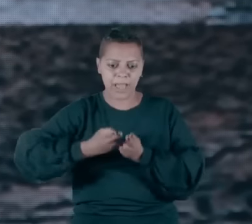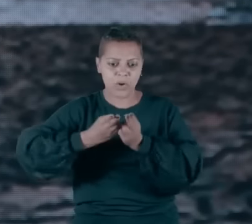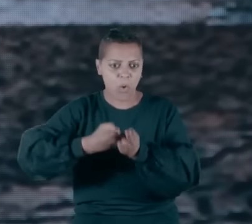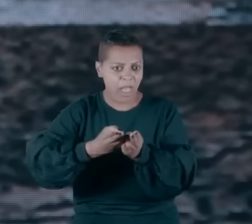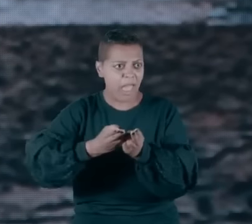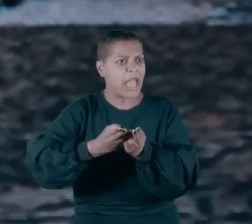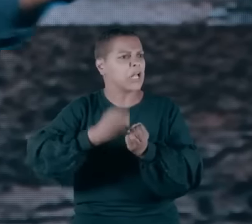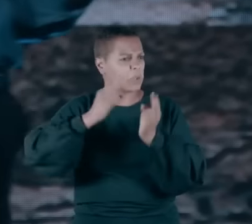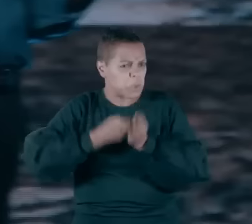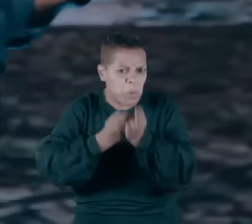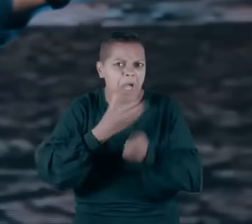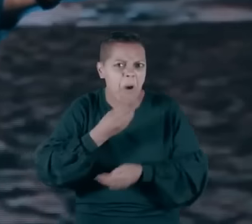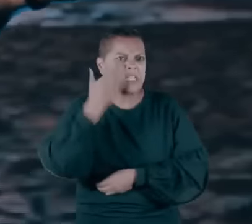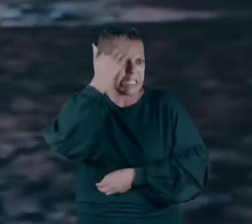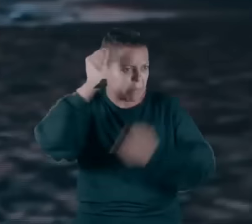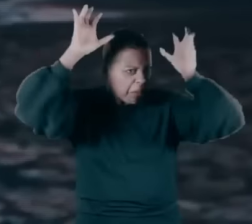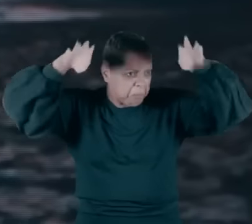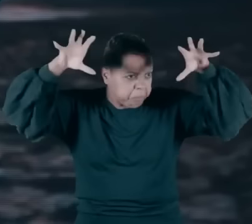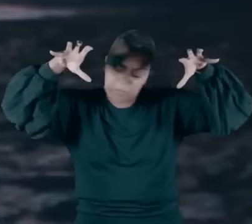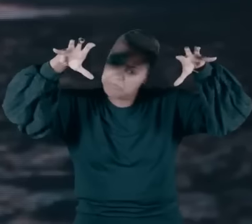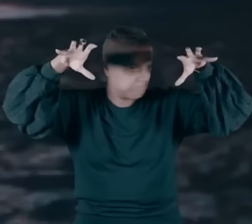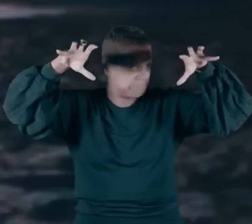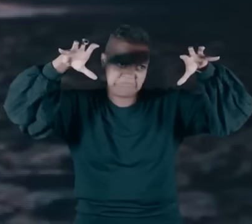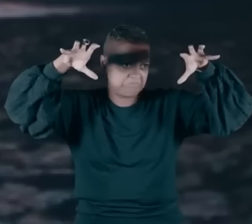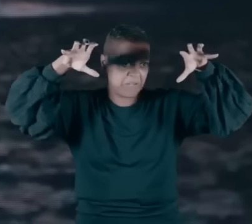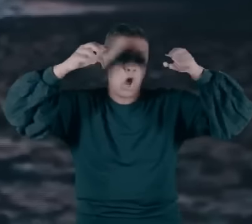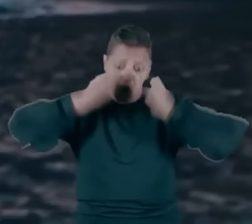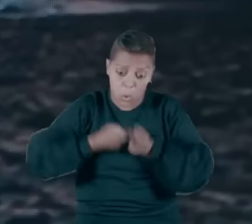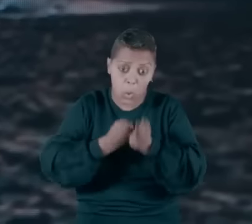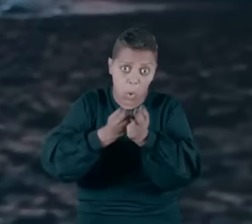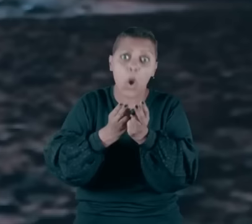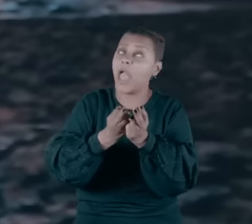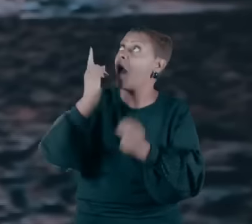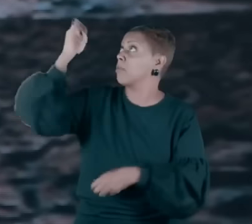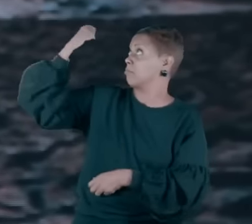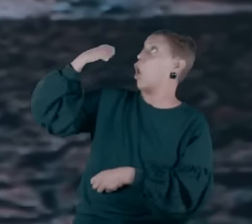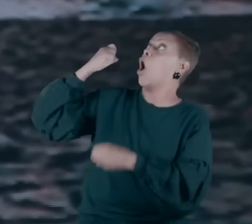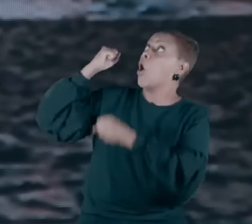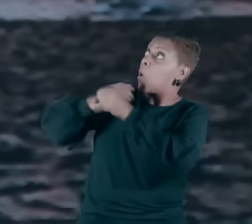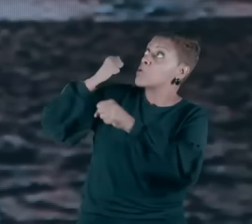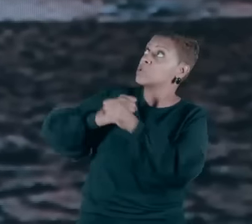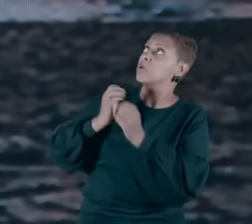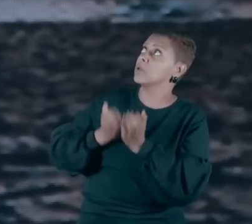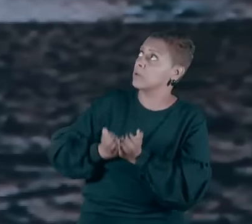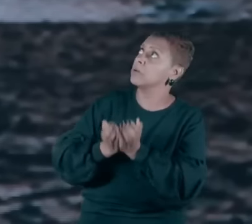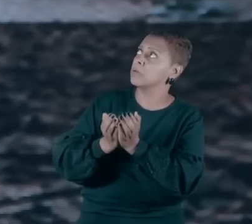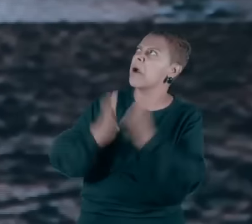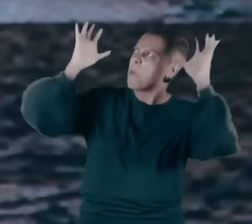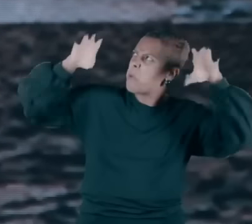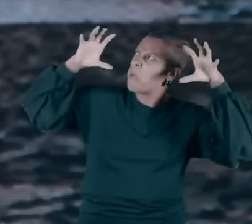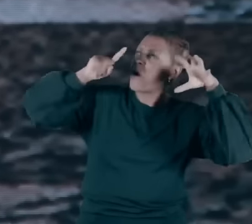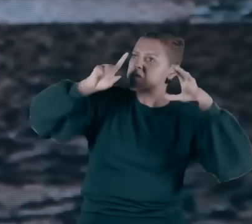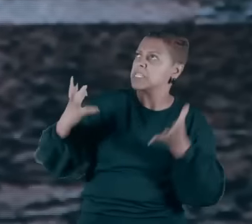ele não sabia como seriam mas Deus falou você construa uma arca porque virá um dilúvio e você vai